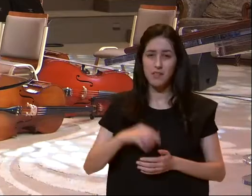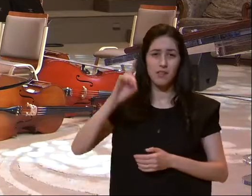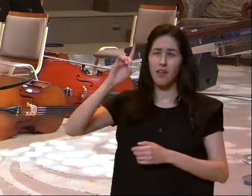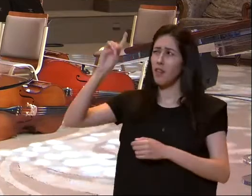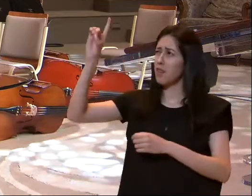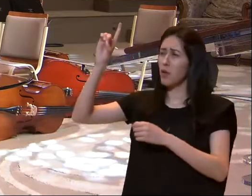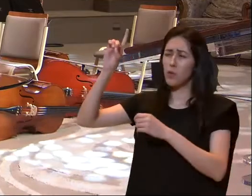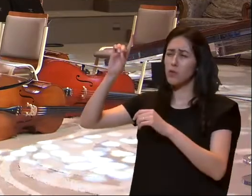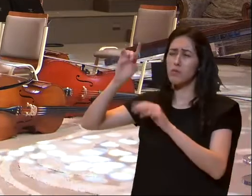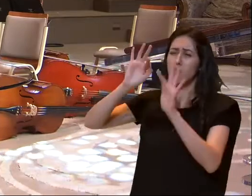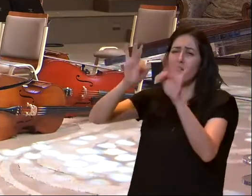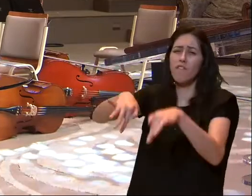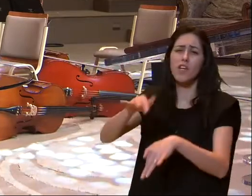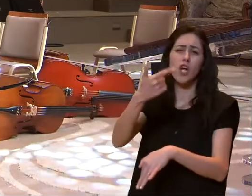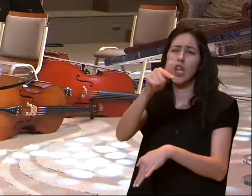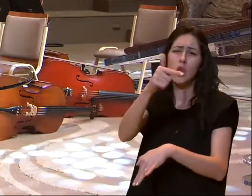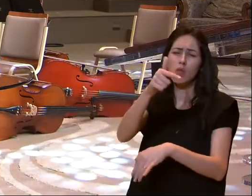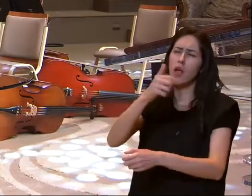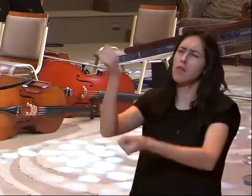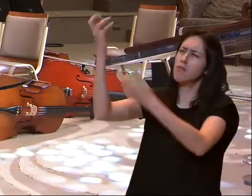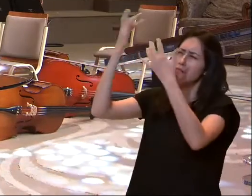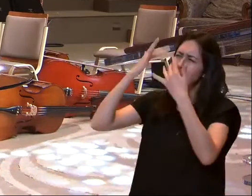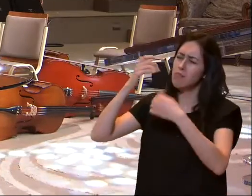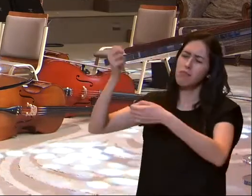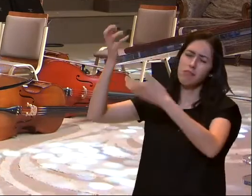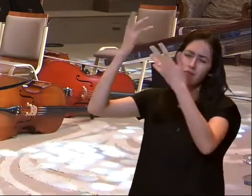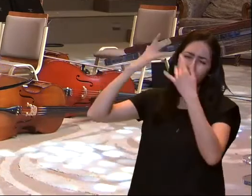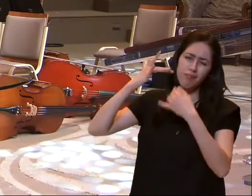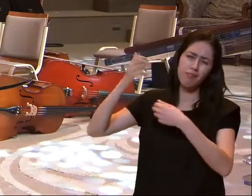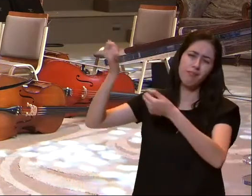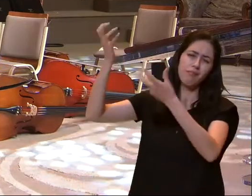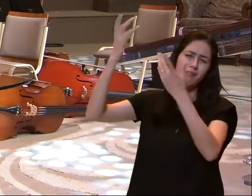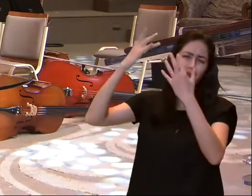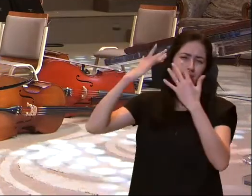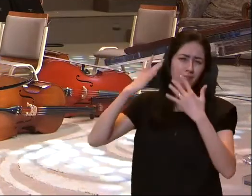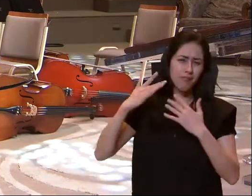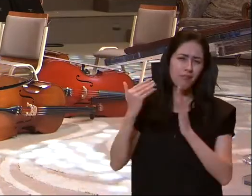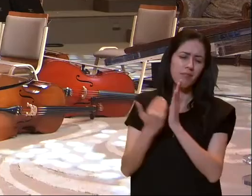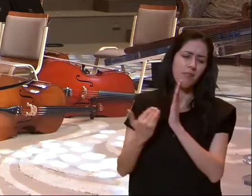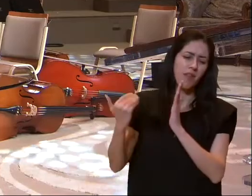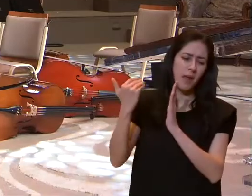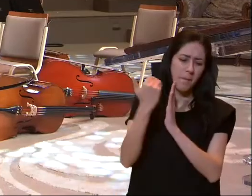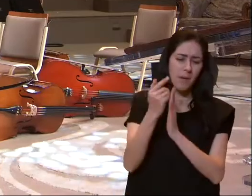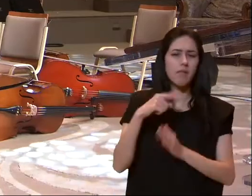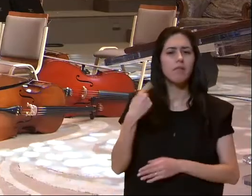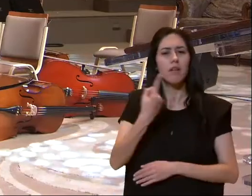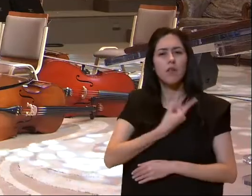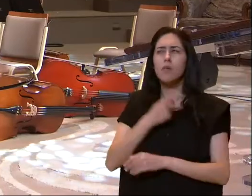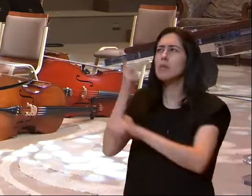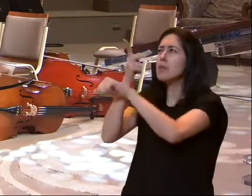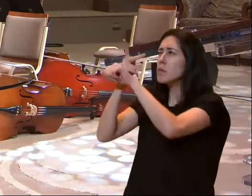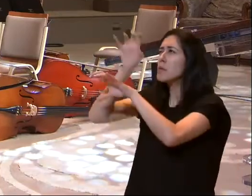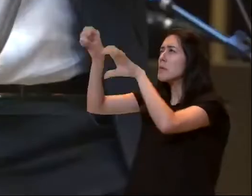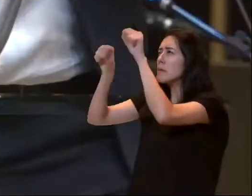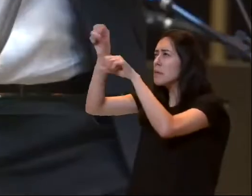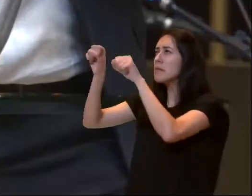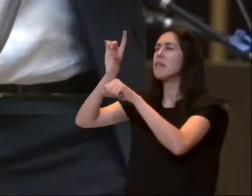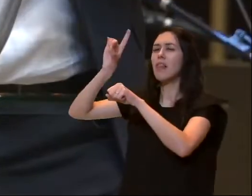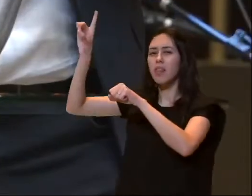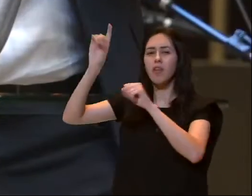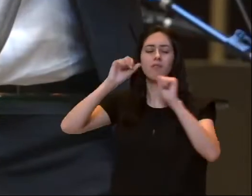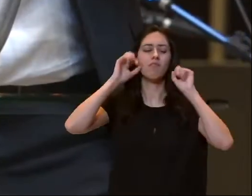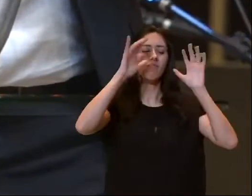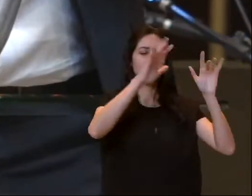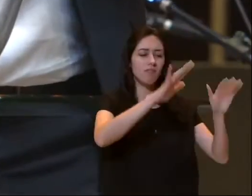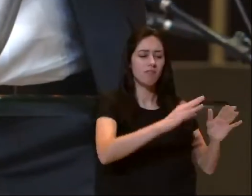inesgotável. Fonte inesgotável. E aí buscamos e Ele derrama mais.